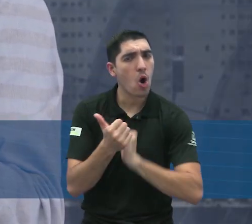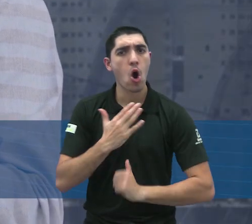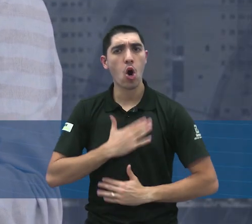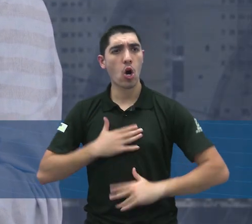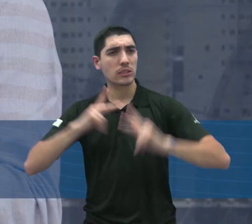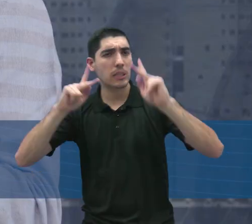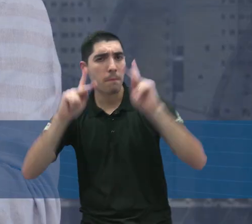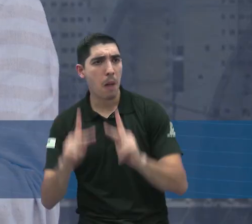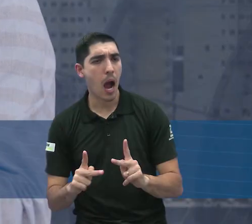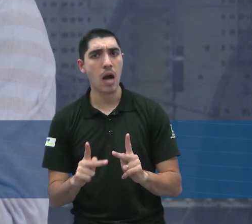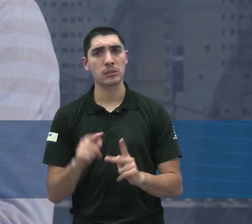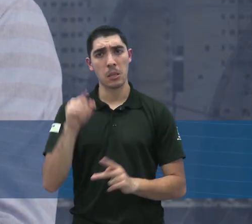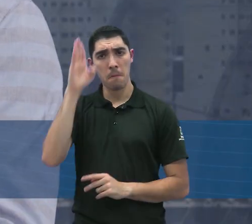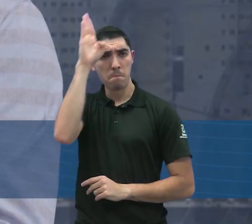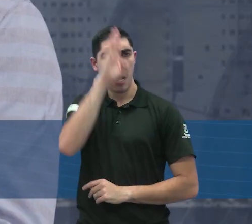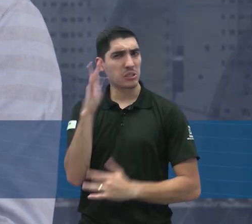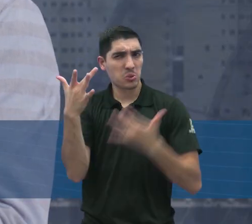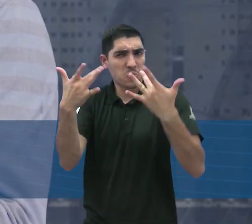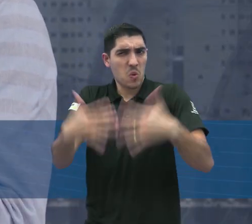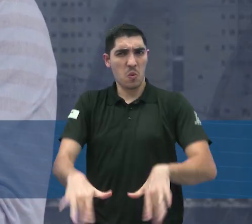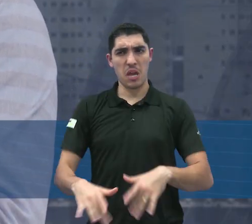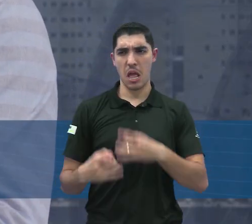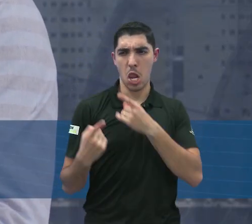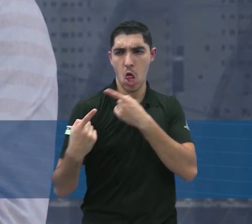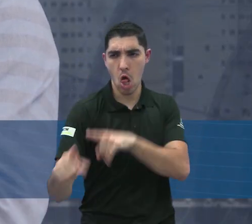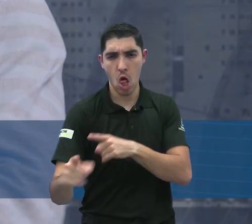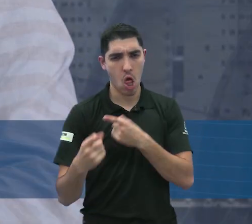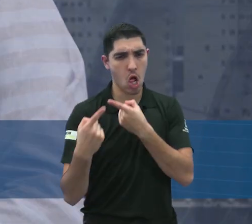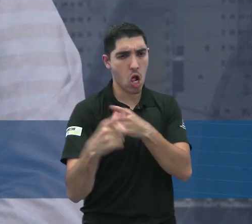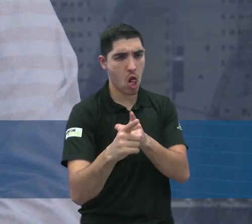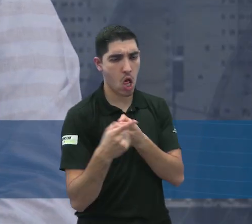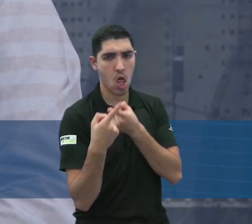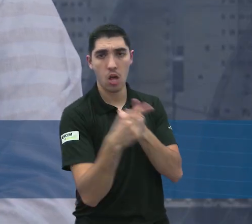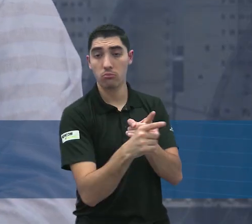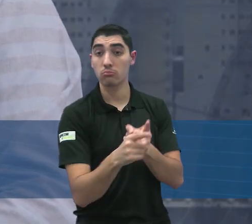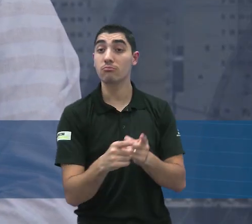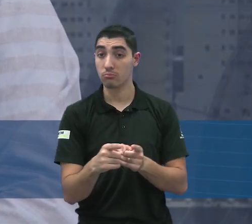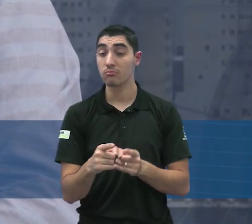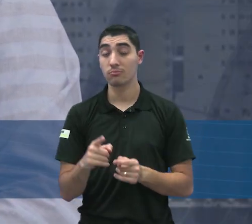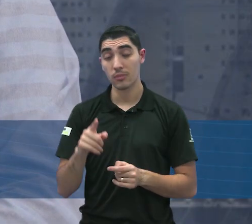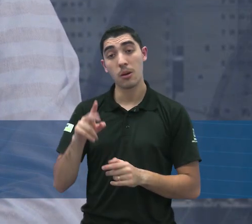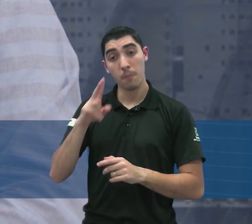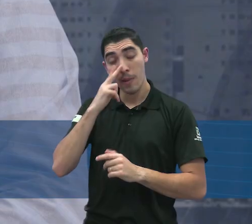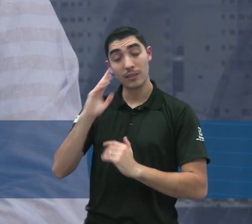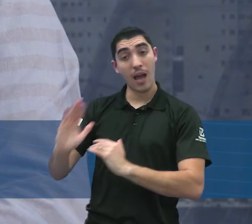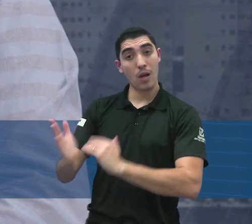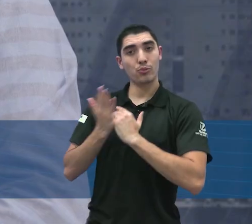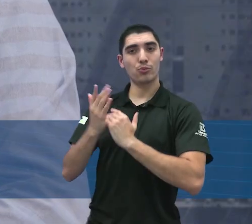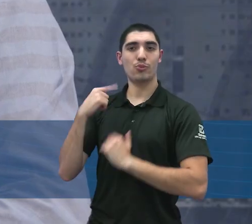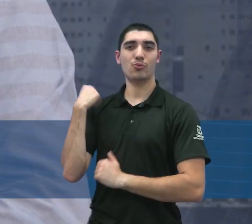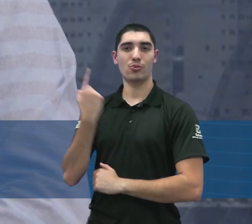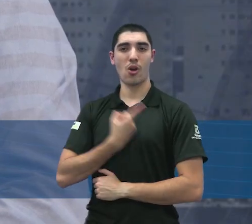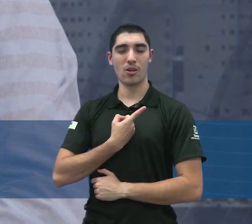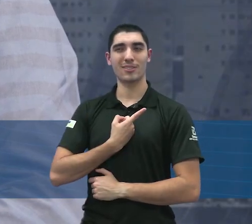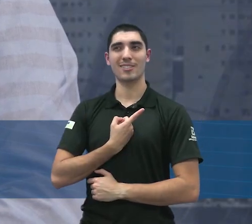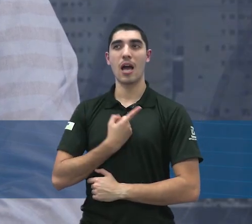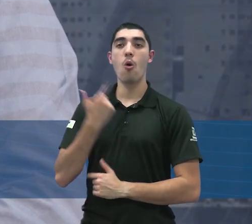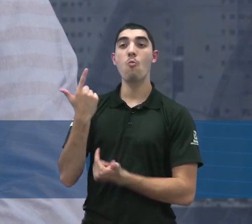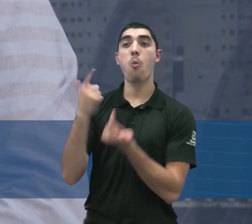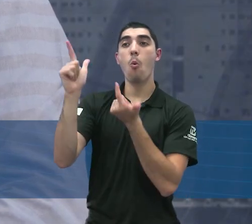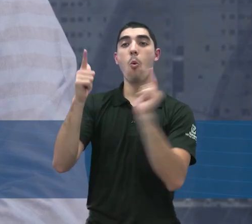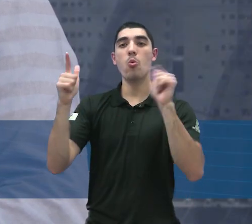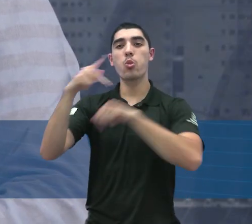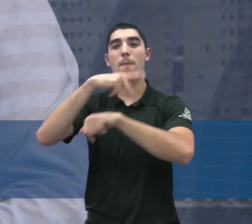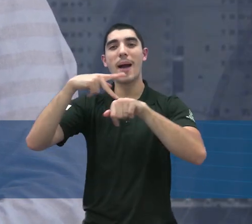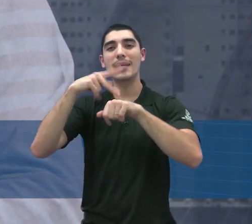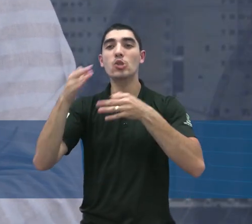entrar de maneira agressiva em certas questões ou certos fóruns. Isso favorece muito a nossa imagem, favorece muito a ideia do Brasil